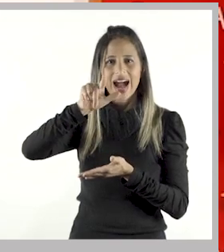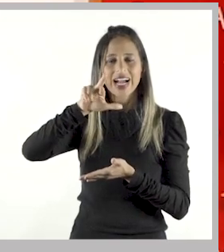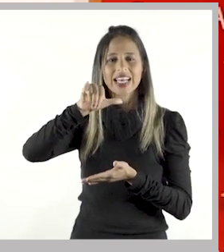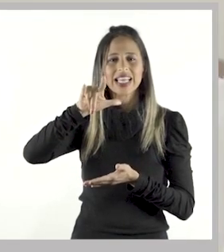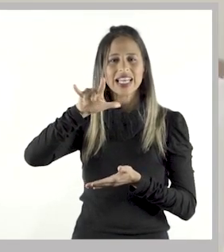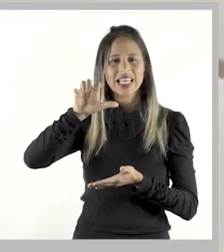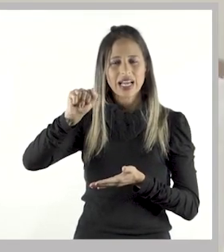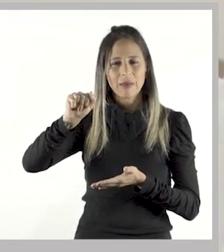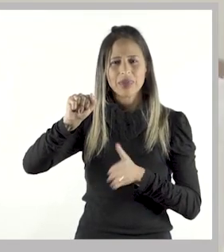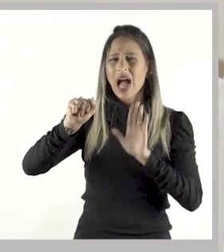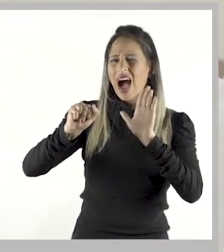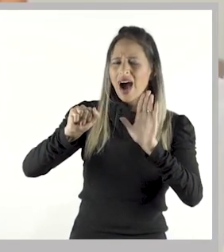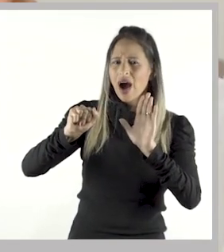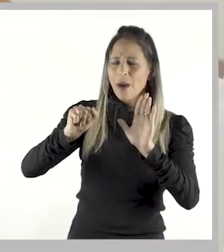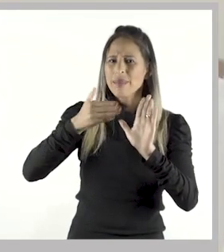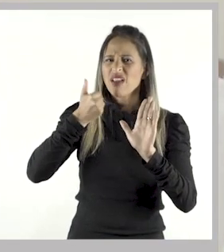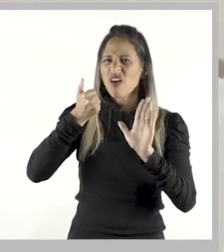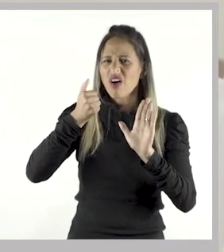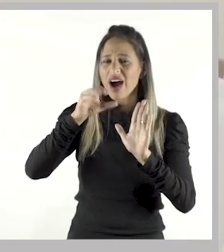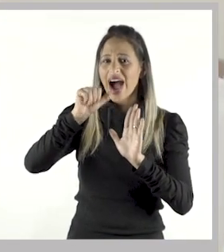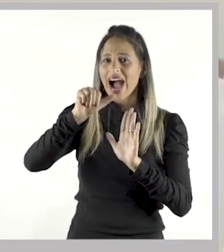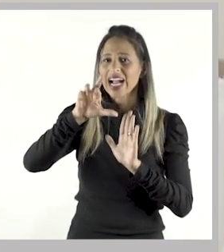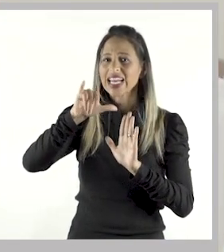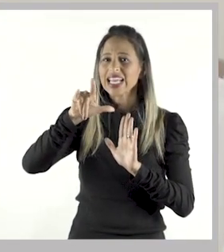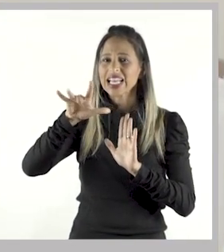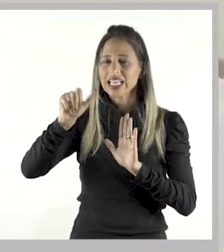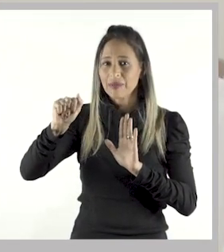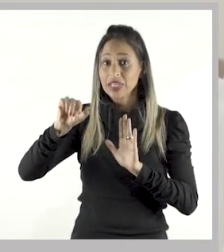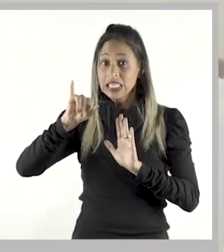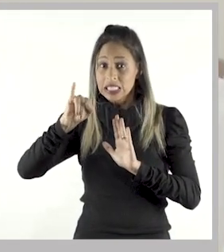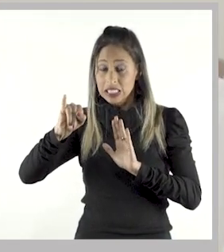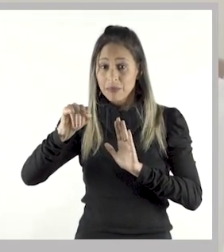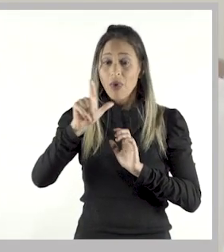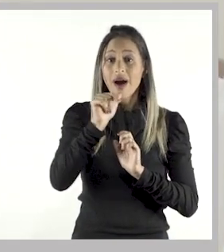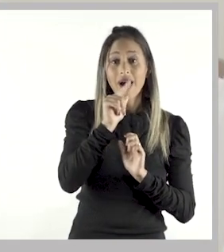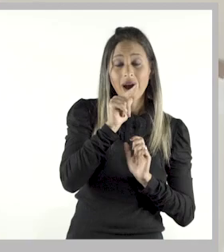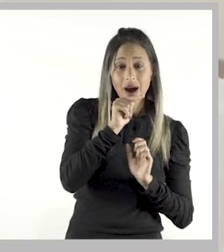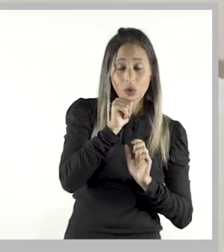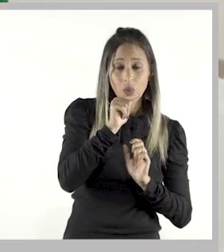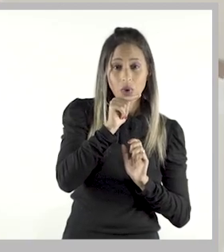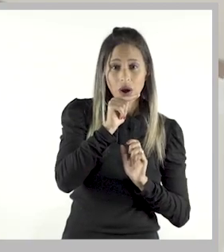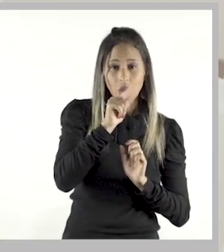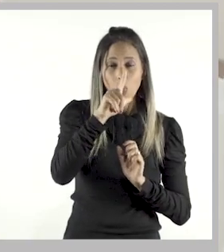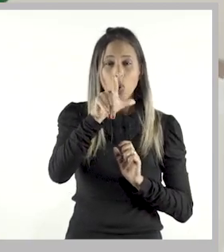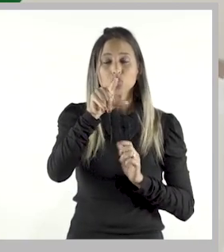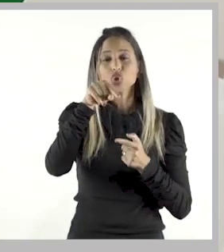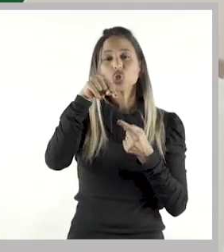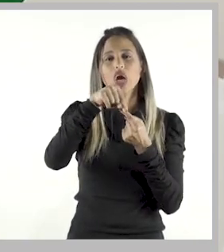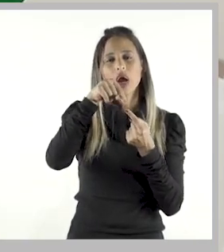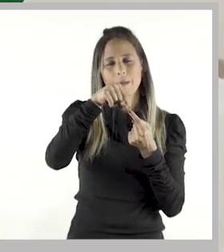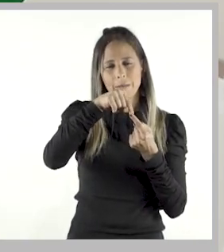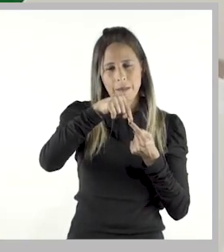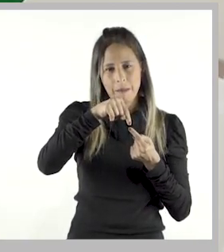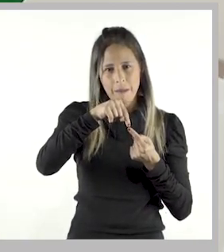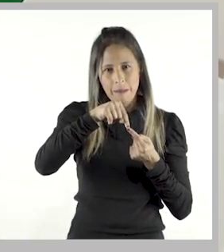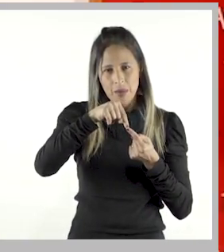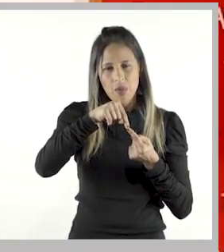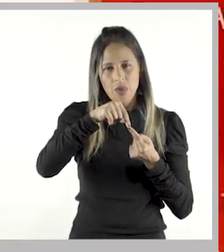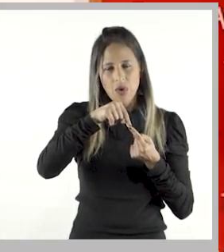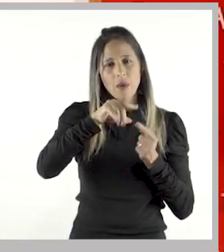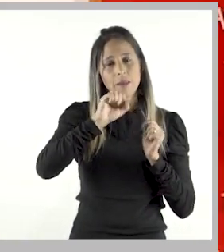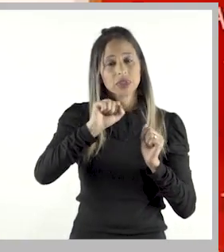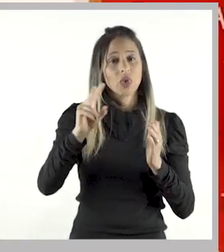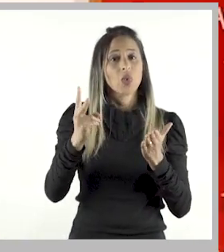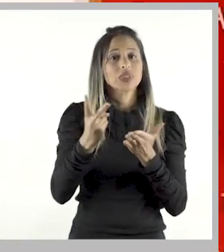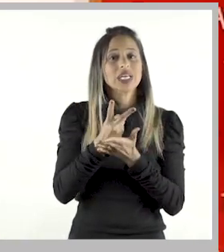acrílica mesmo. Por quê? Se eu pôr mais água depois com outra tinta, pode ser que essa tinta de baixo